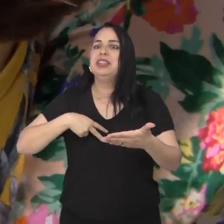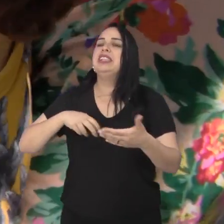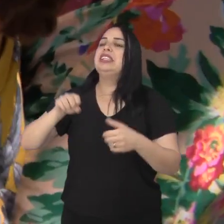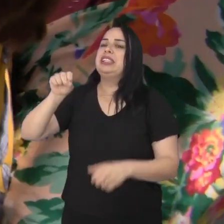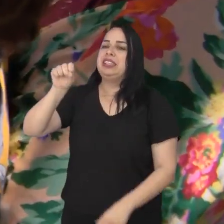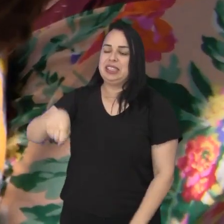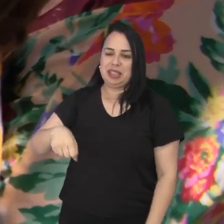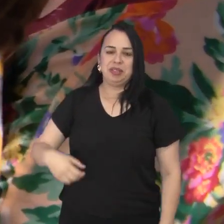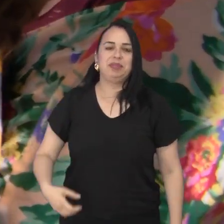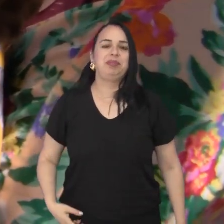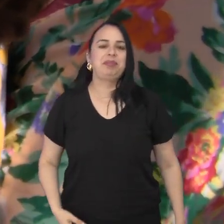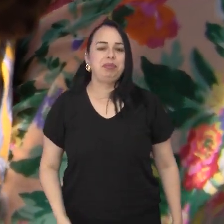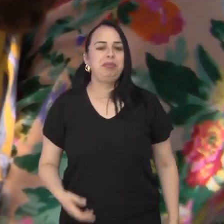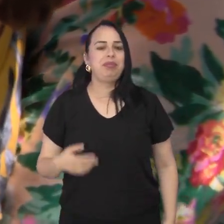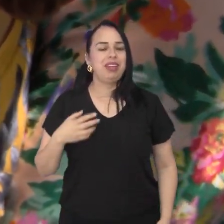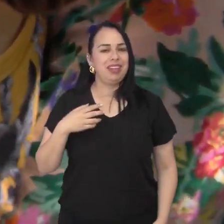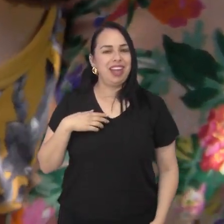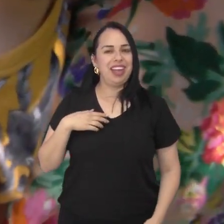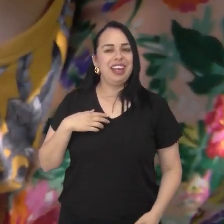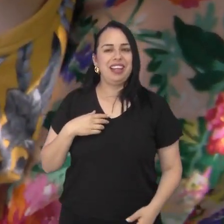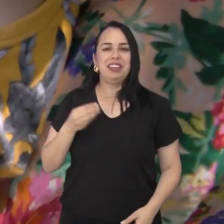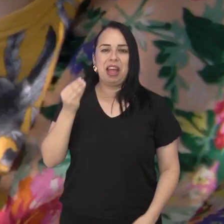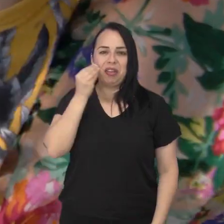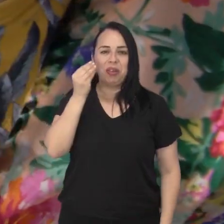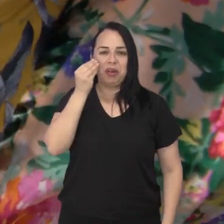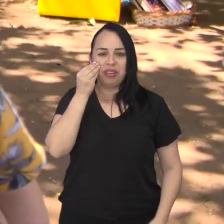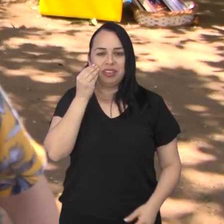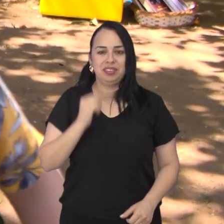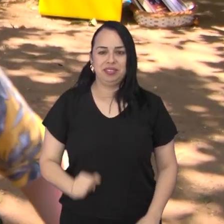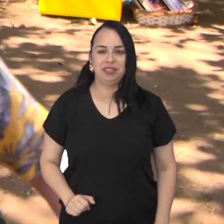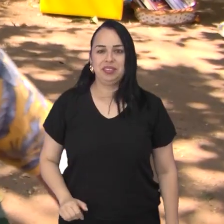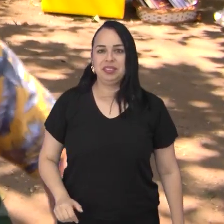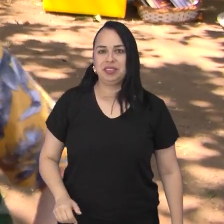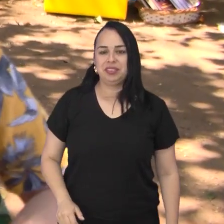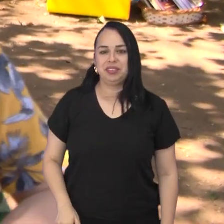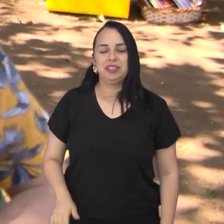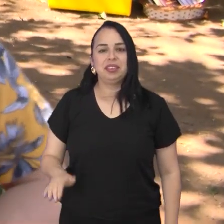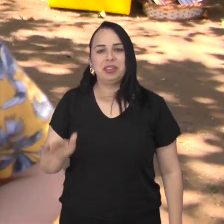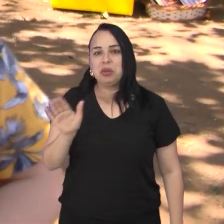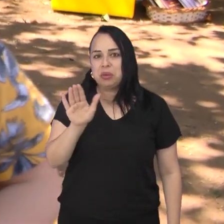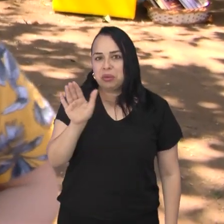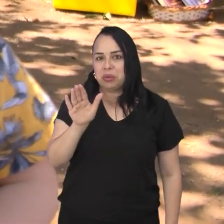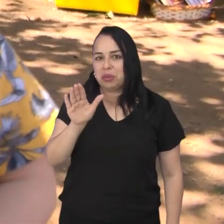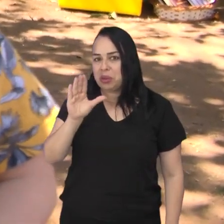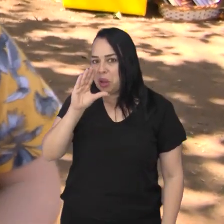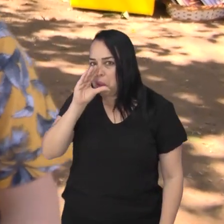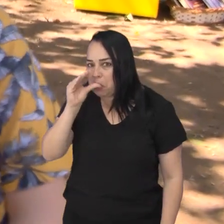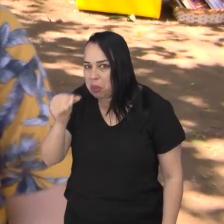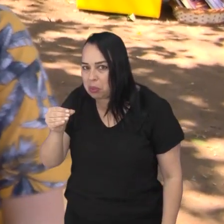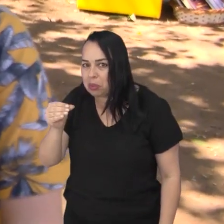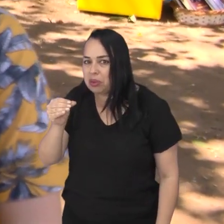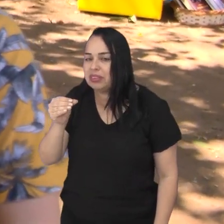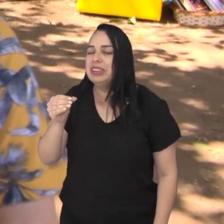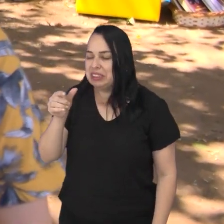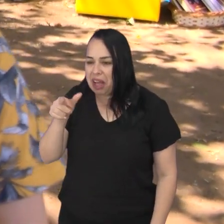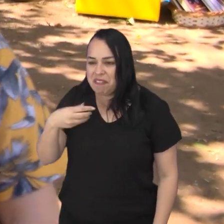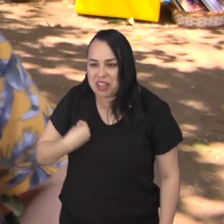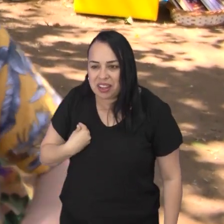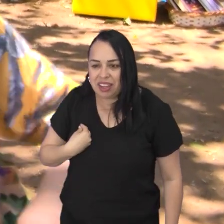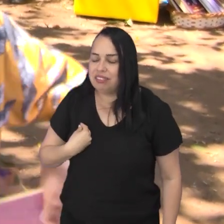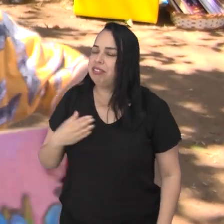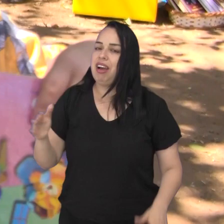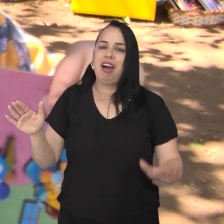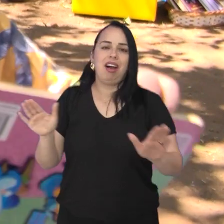Sim. E ele arriscou até num trava-língua pra gente. Alô, o Tatu tá aí? Não, o Tatu não